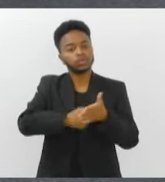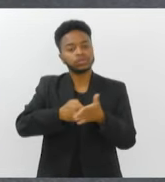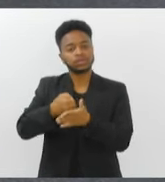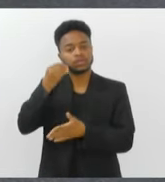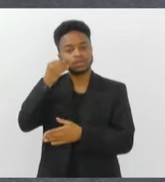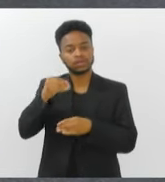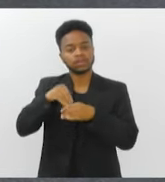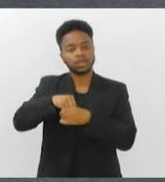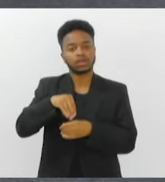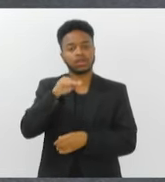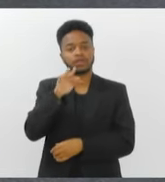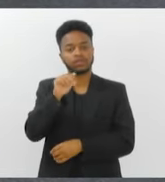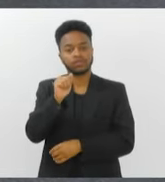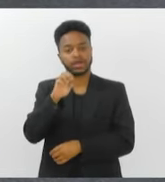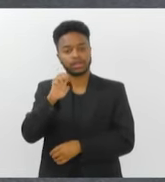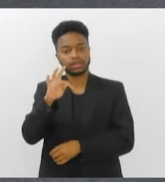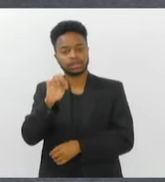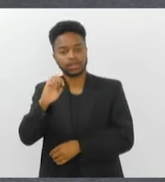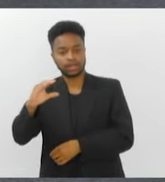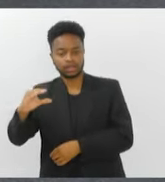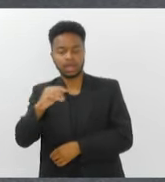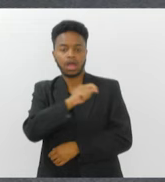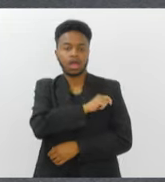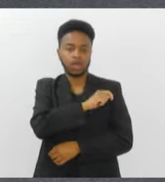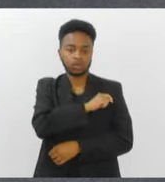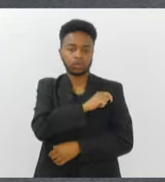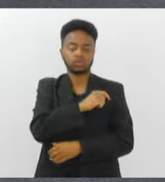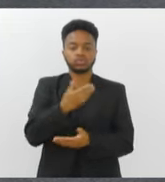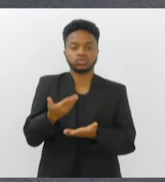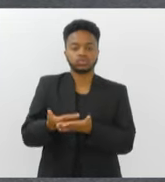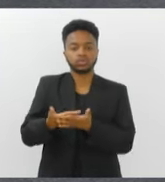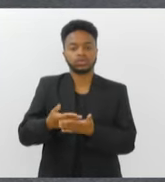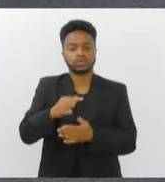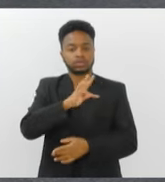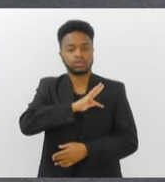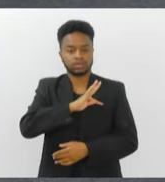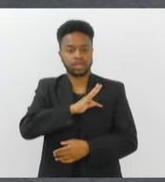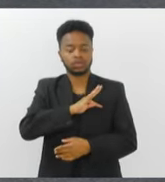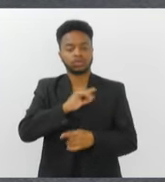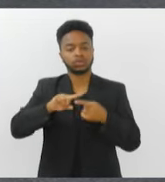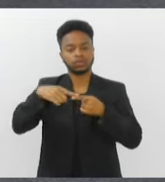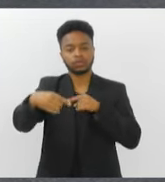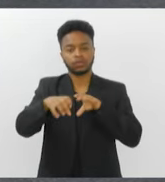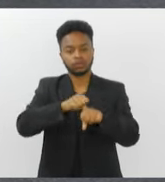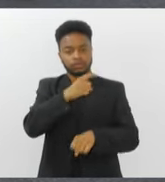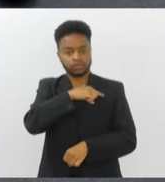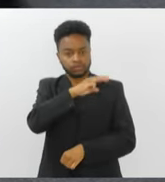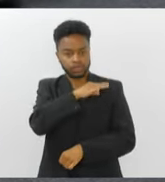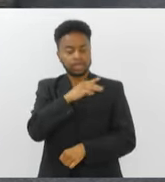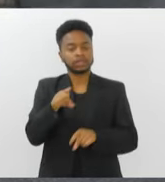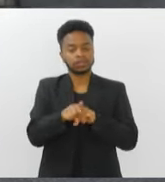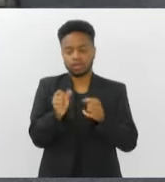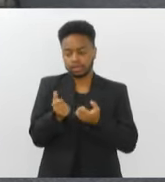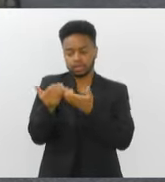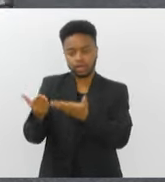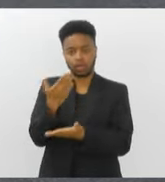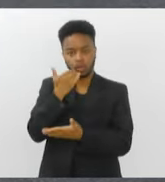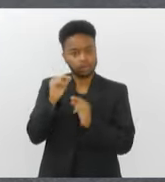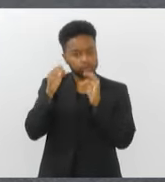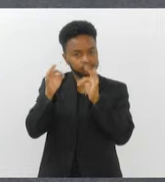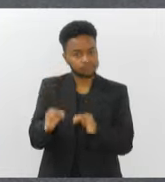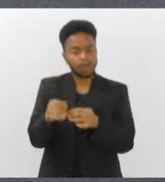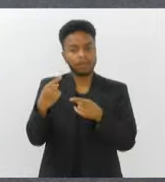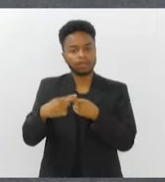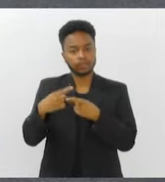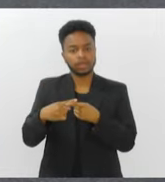FAETEC os estudantes que estão nos cursos técnicos subsequentes tenham também direito à alimentação adequada. O jovem sai do